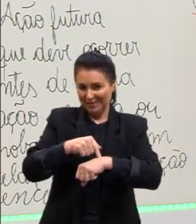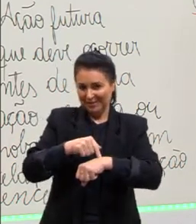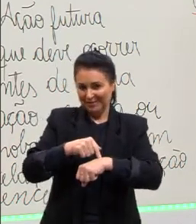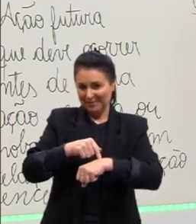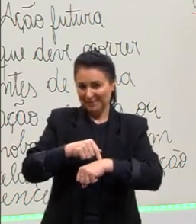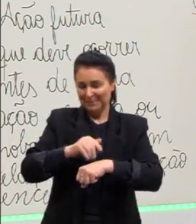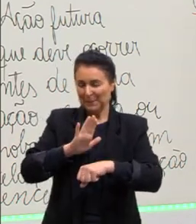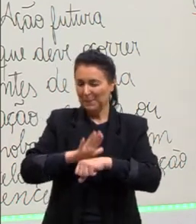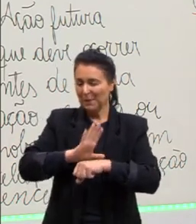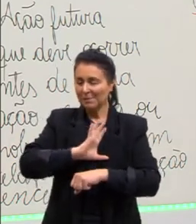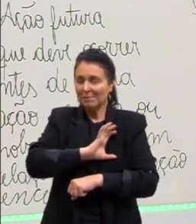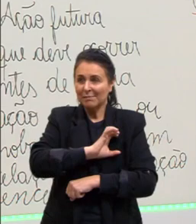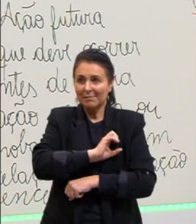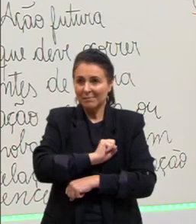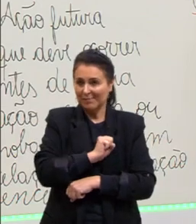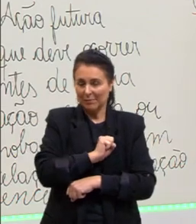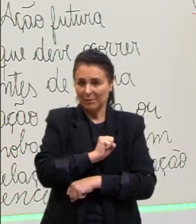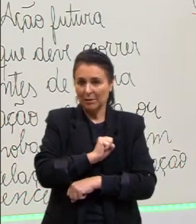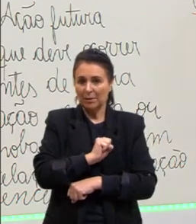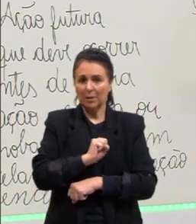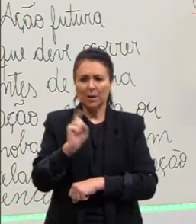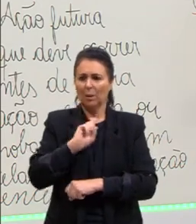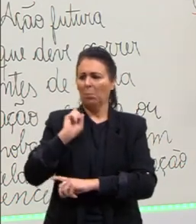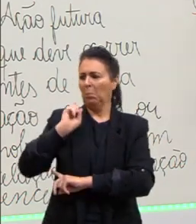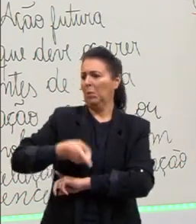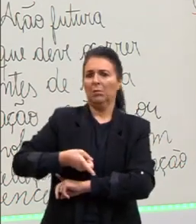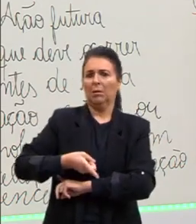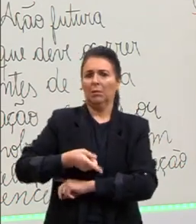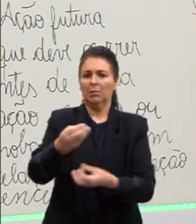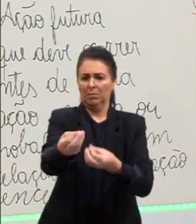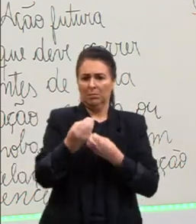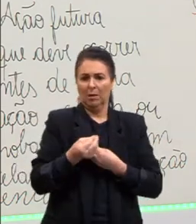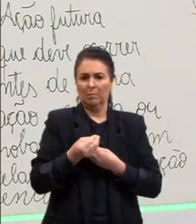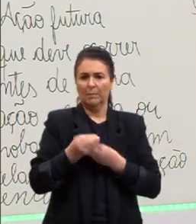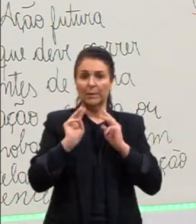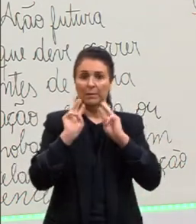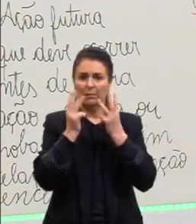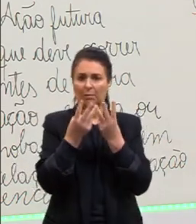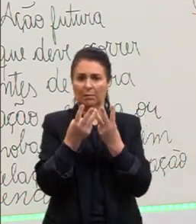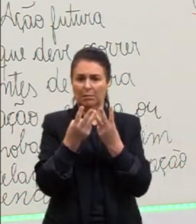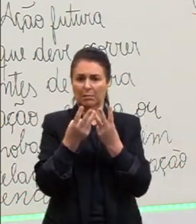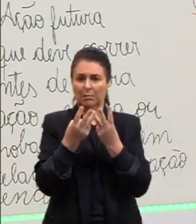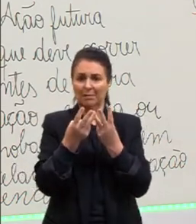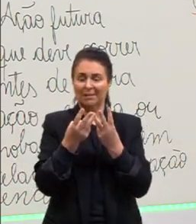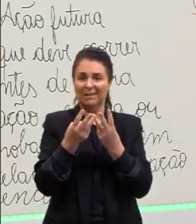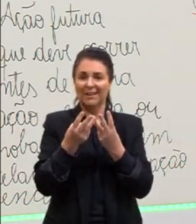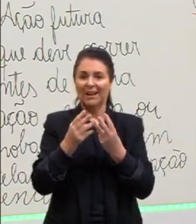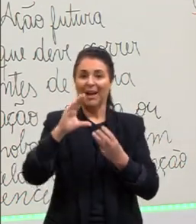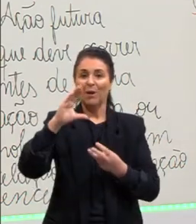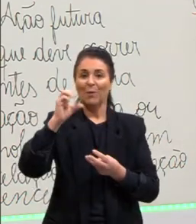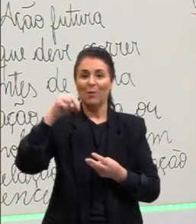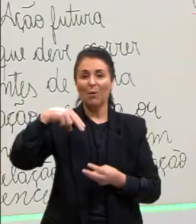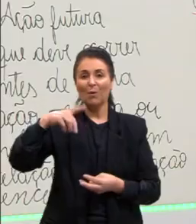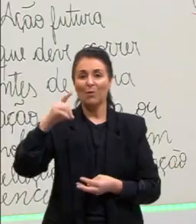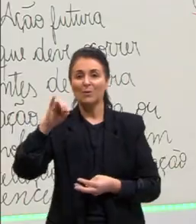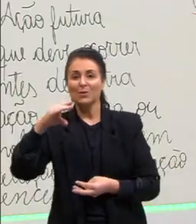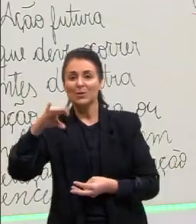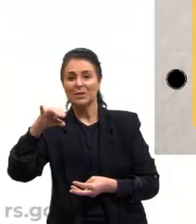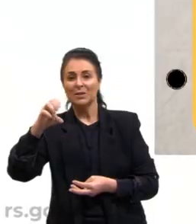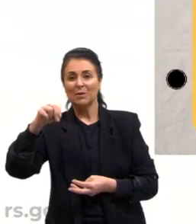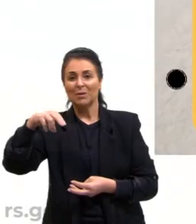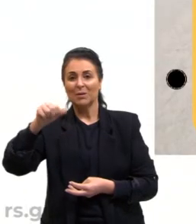amável muitas vezes né e não parecia que você está mandando alguém tá e é isso aí é o nosso o canal simples